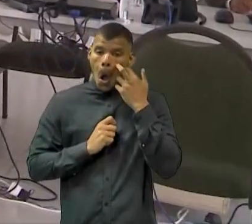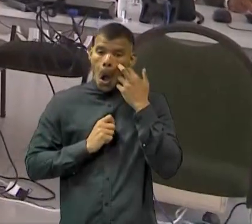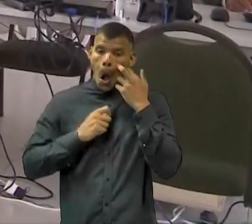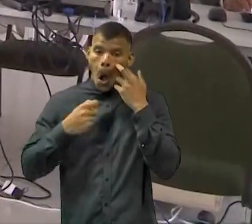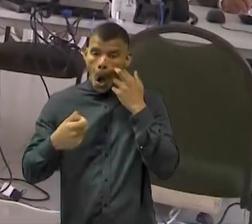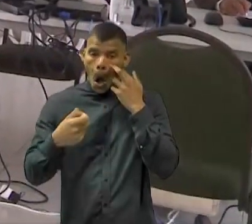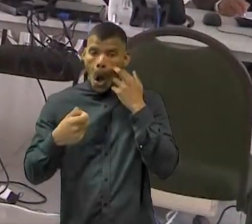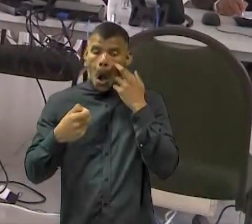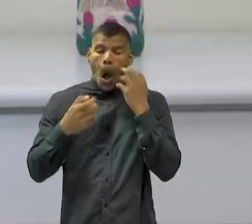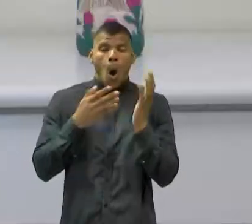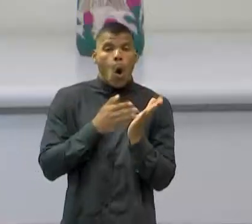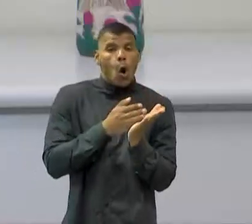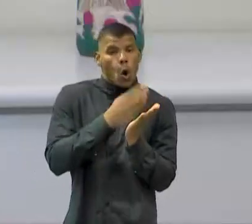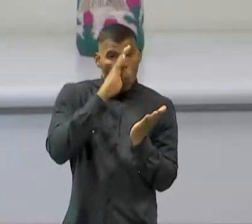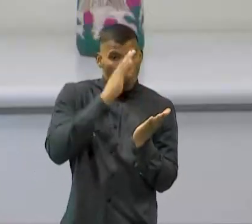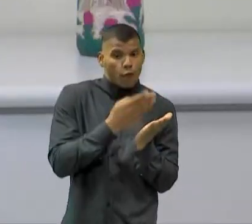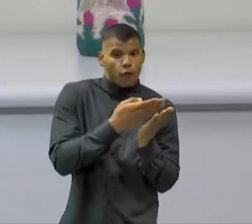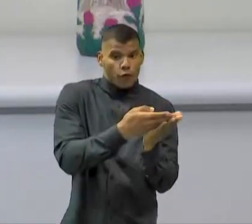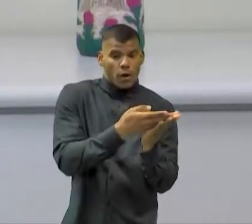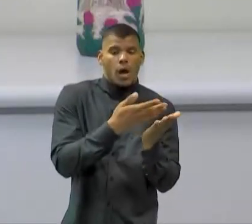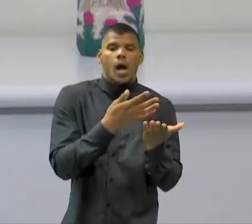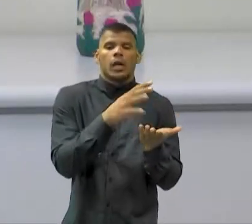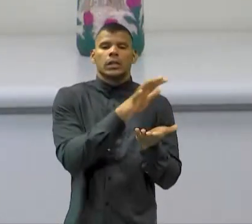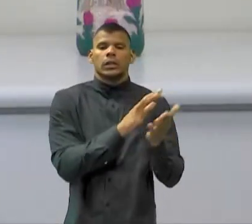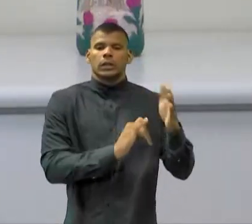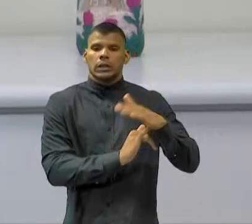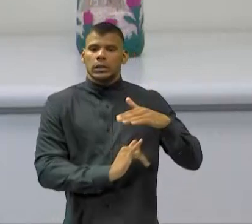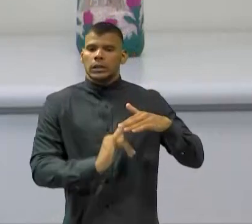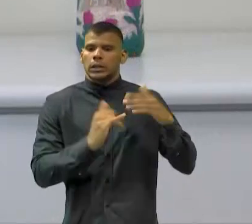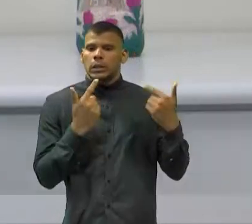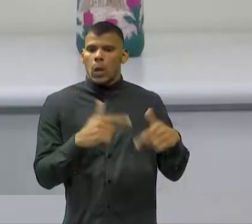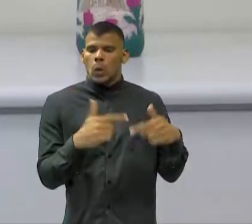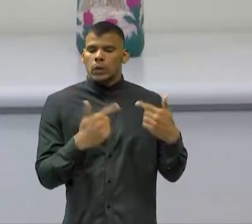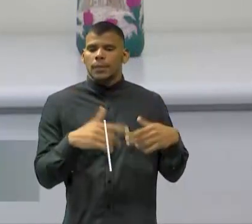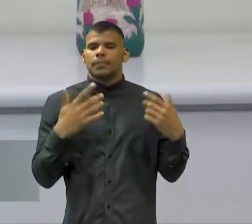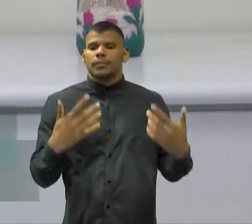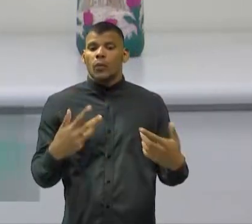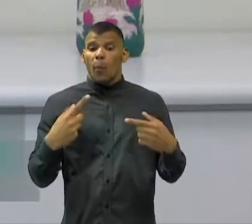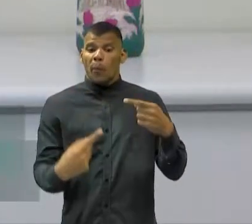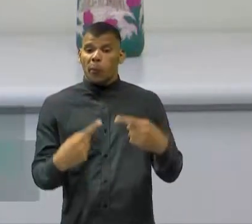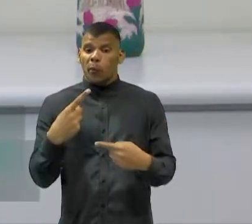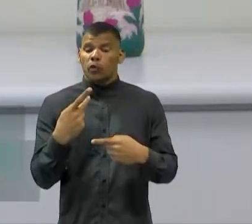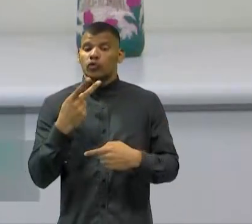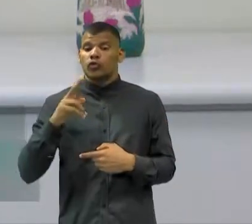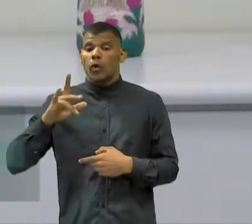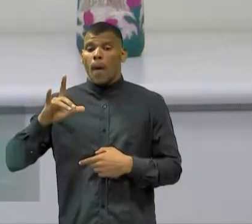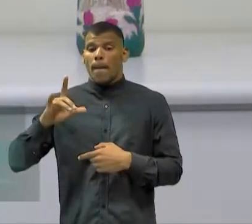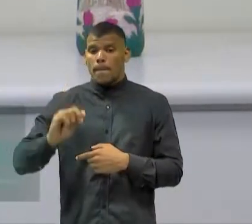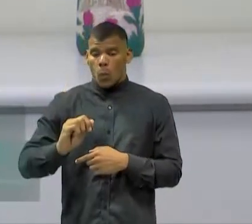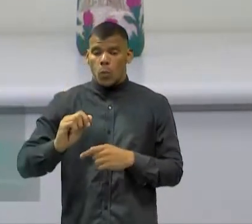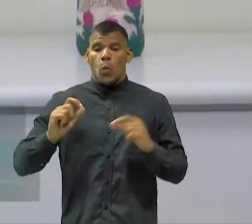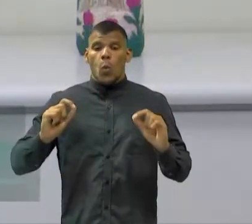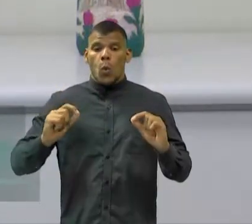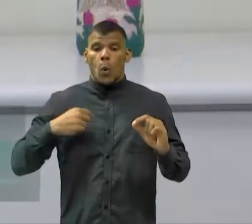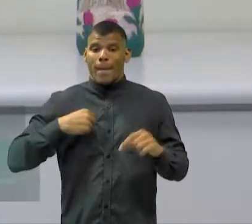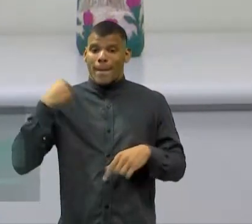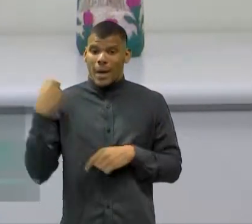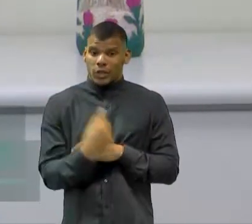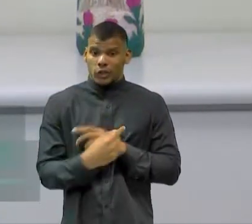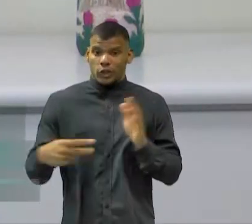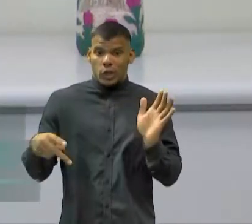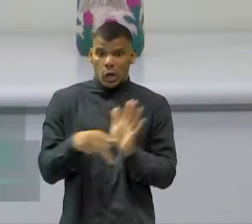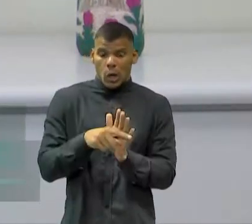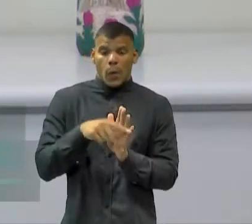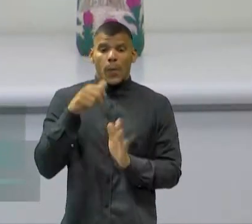oferecem toda uma rede de apoio. Nesses últimos 5 anos, as políticas públicas voltadas para nós mulheres, a nível